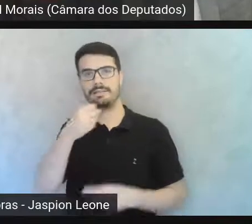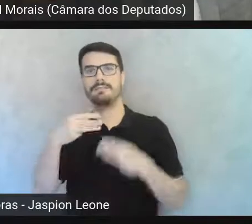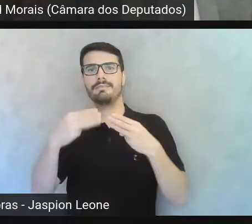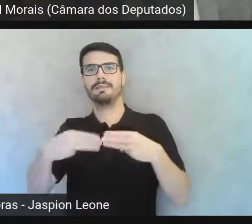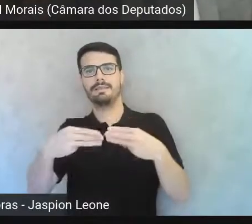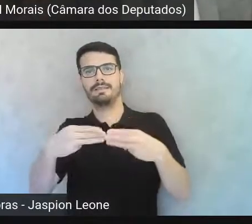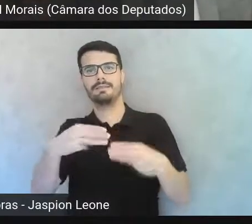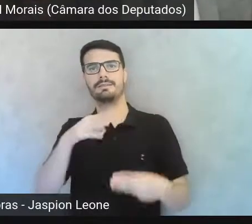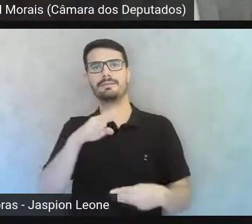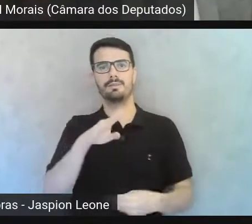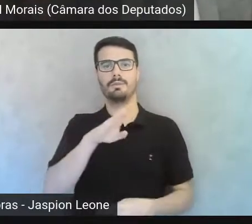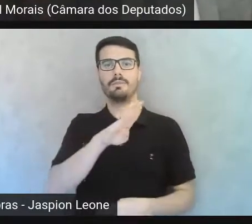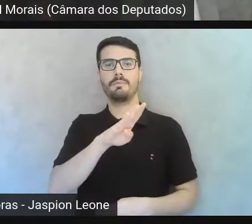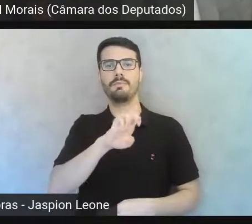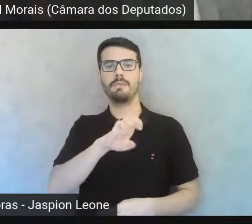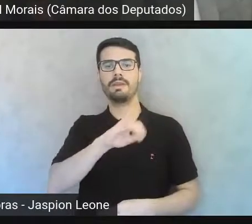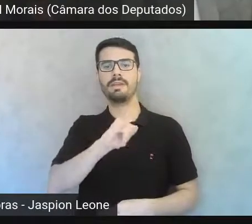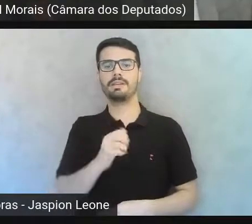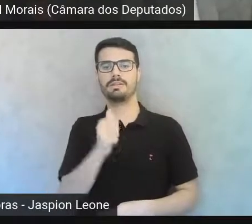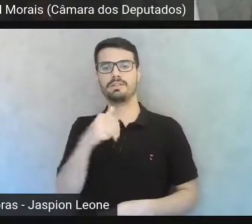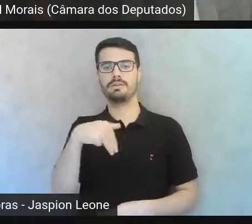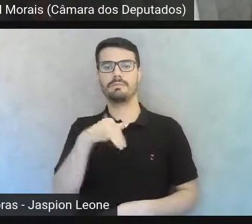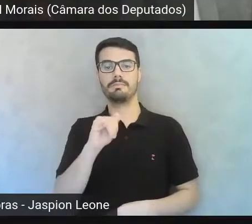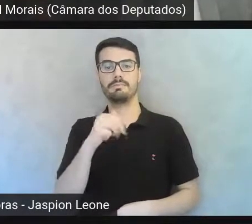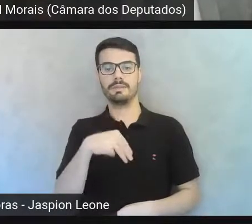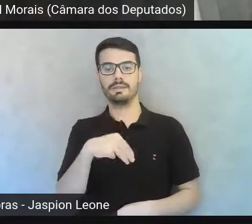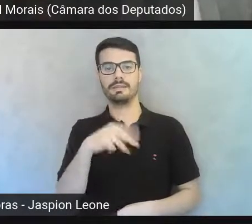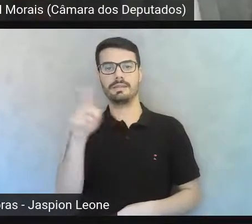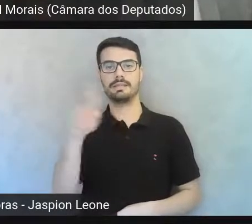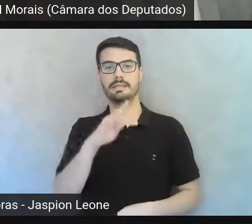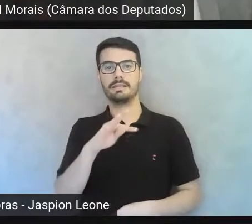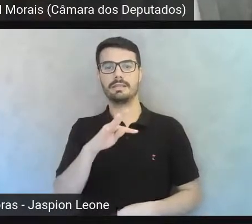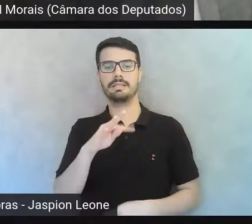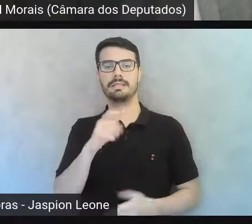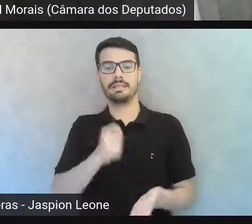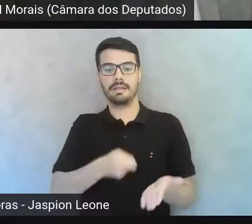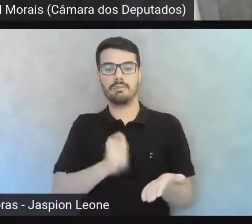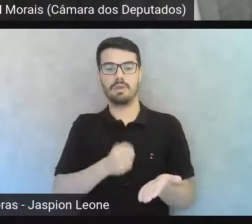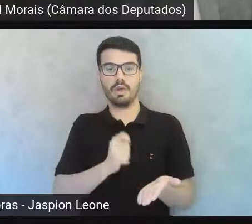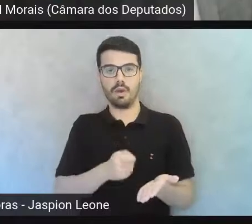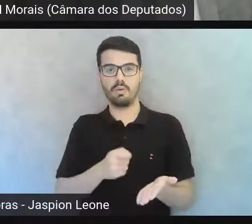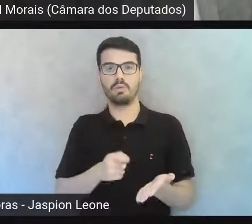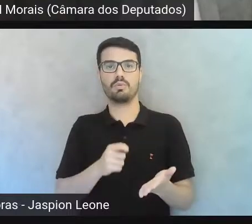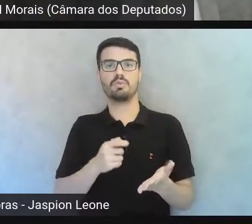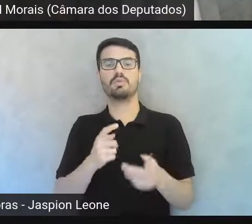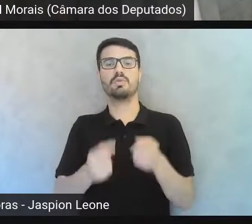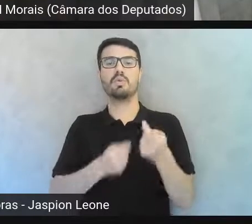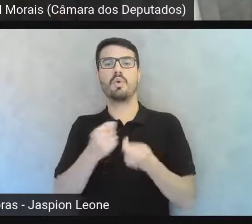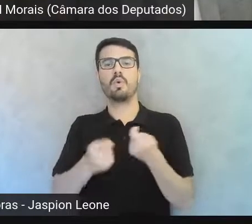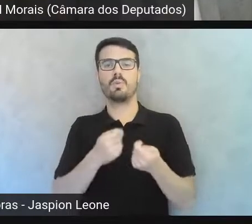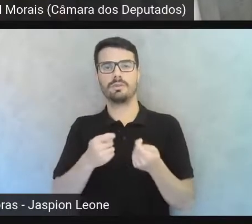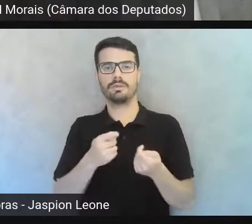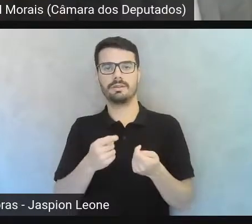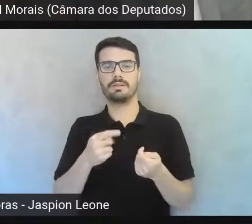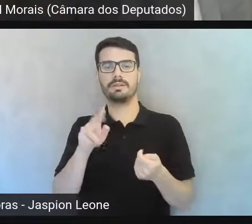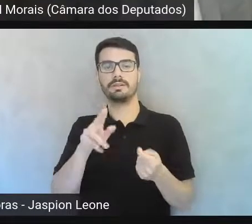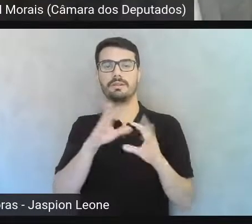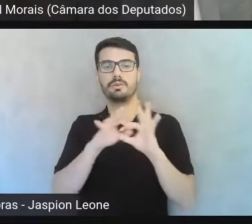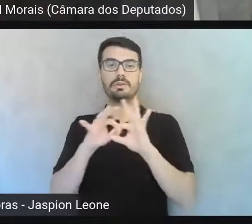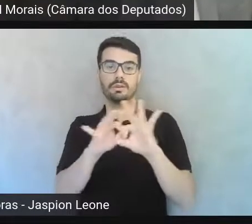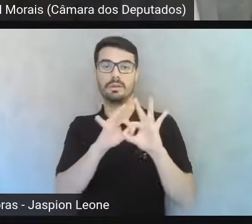Zinler, do Tribunal de Contas da União, ele falou, olha, a utilização do contrato como instrumento